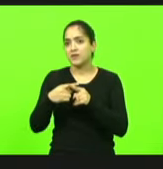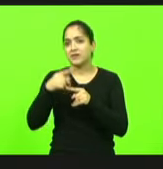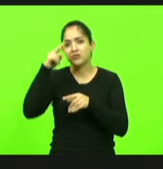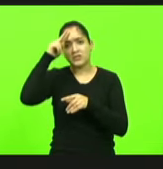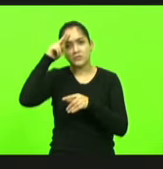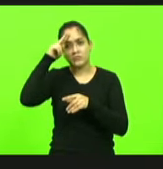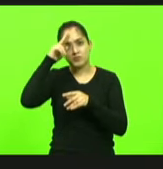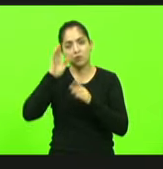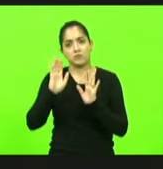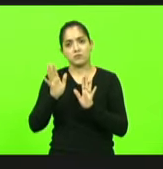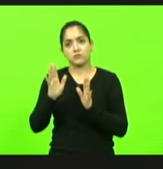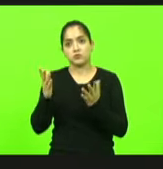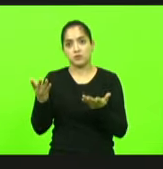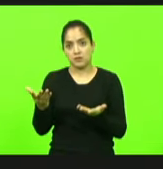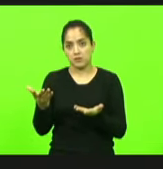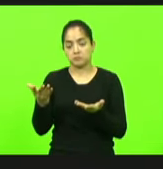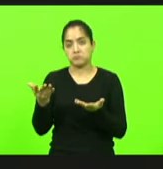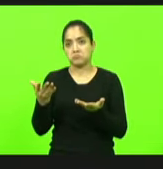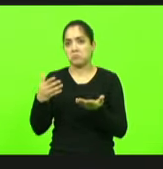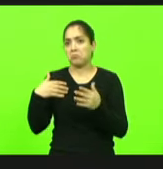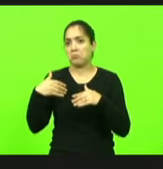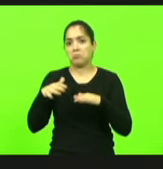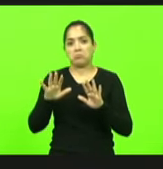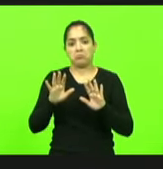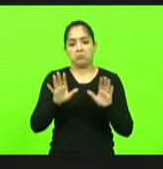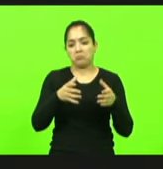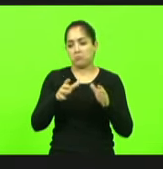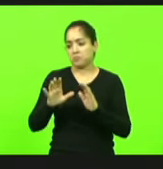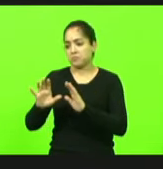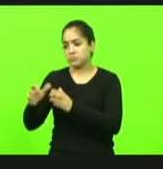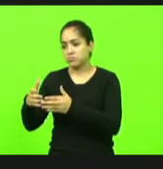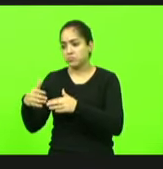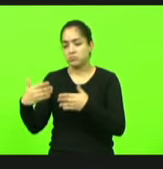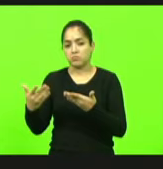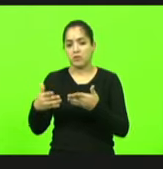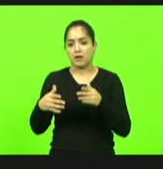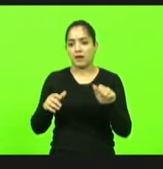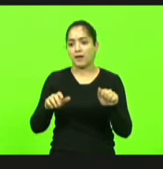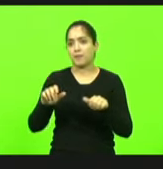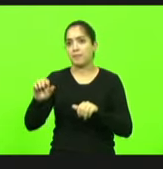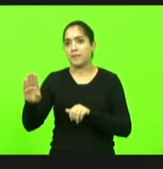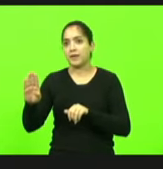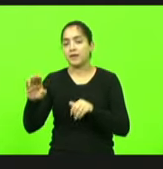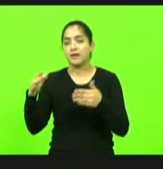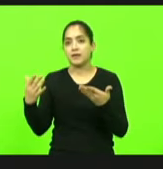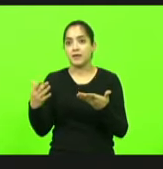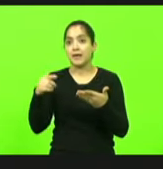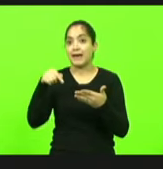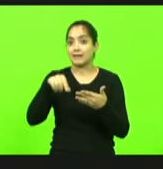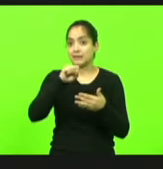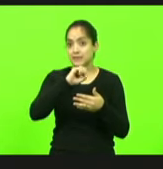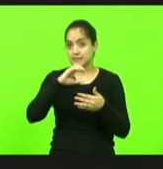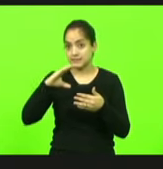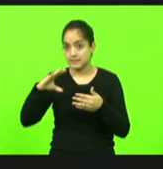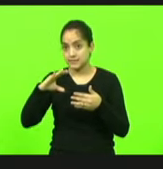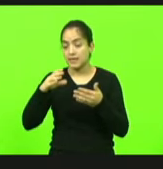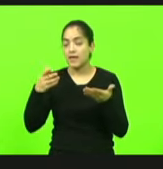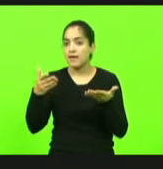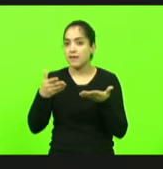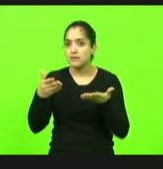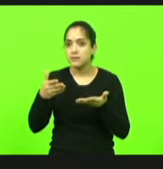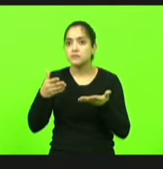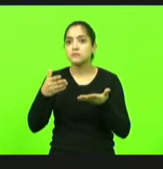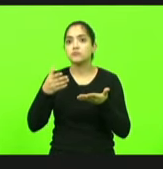E, sinceramente, não me importa se é lado A, lado B, porque aqui nós temos que ser lado SC. E é isso que, para mim,